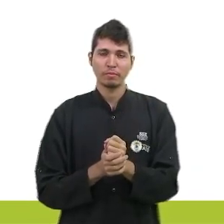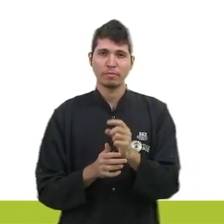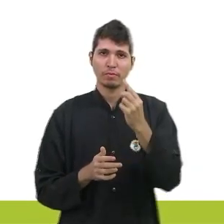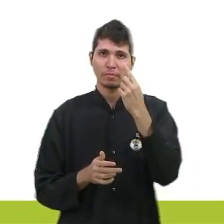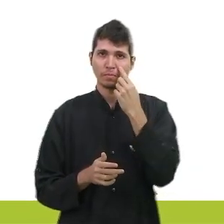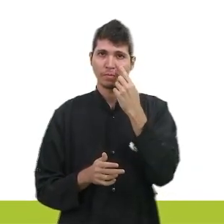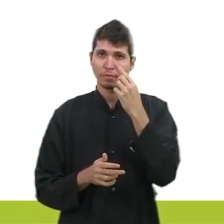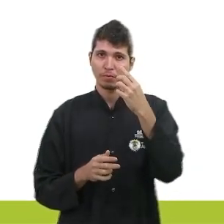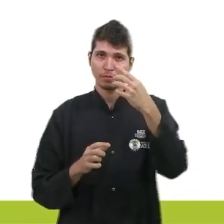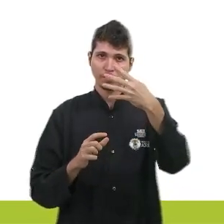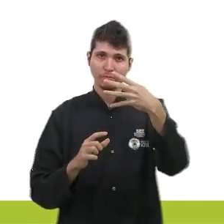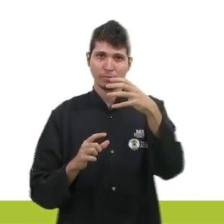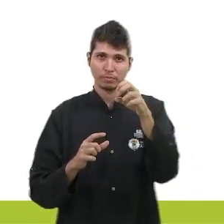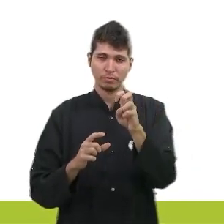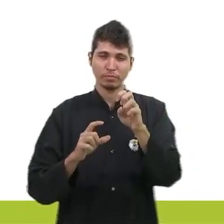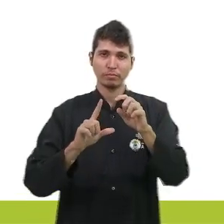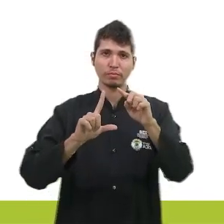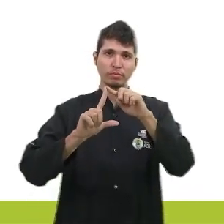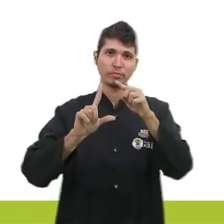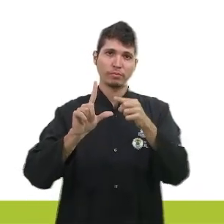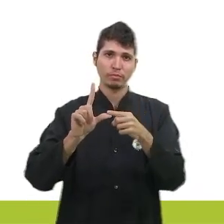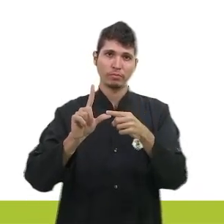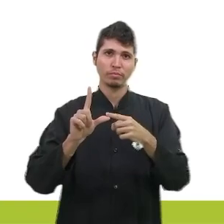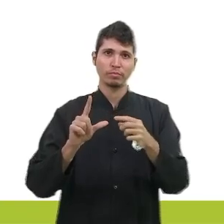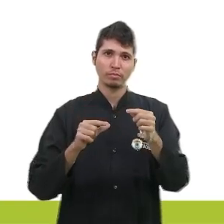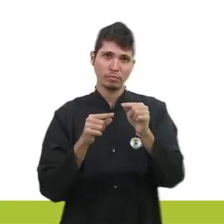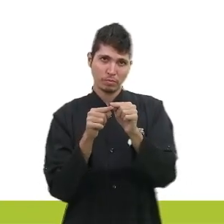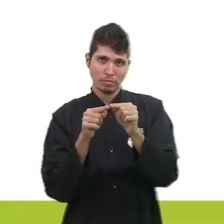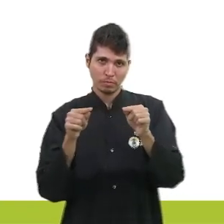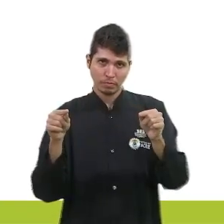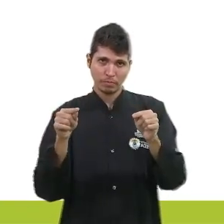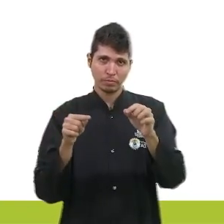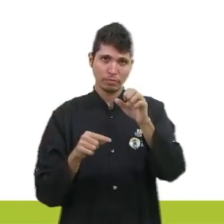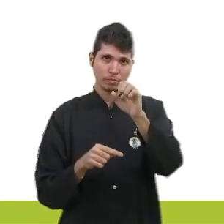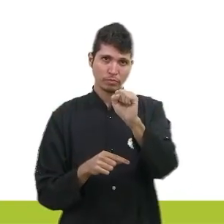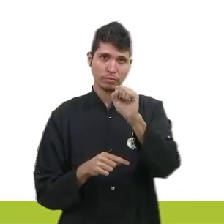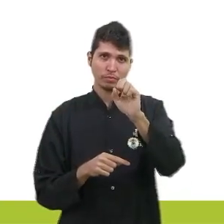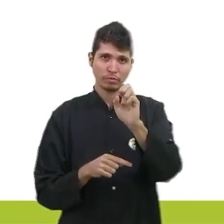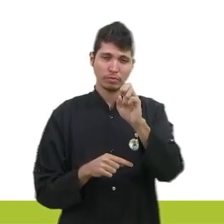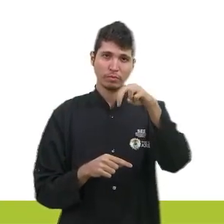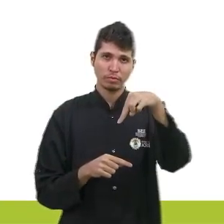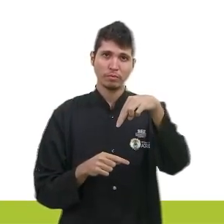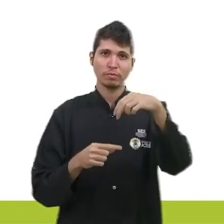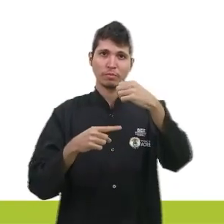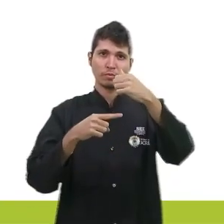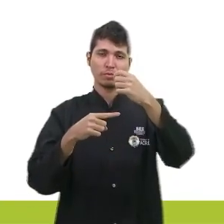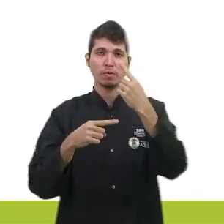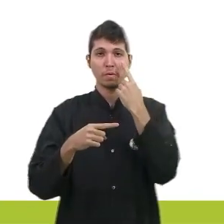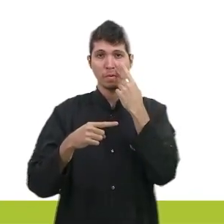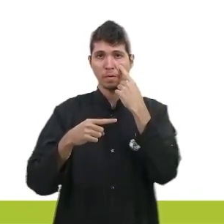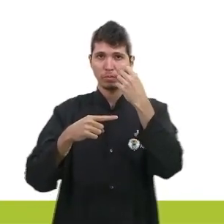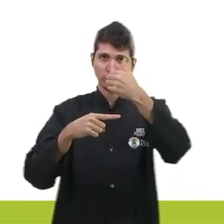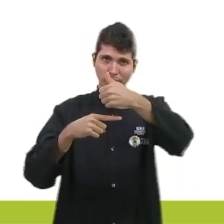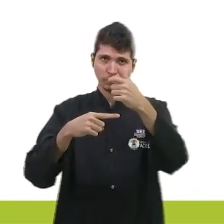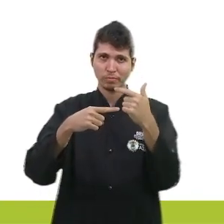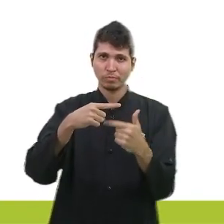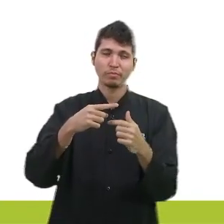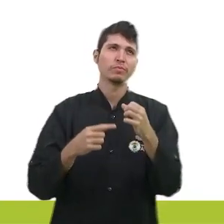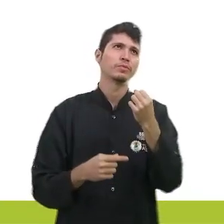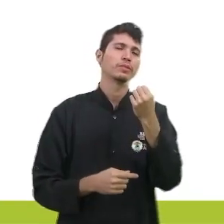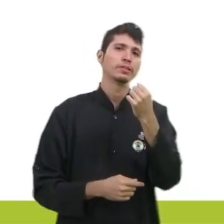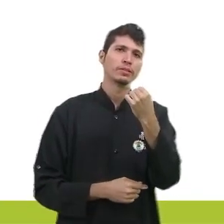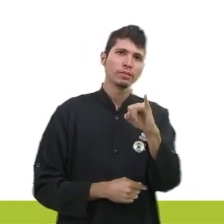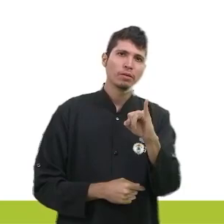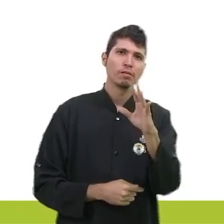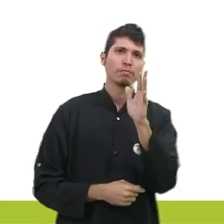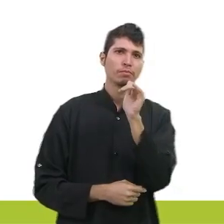dele, e na linha do seno eu vejo que isso é meio, e assim por diante. Se eu quiser, por exemplo,